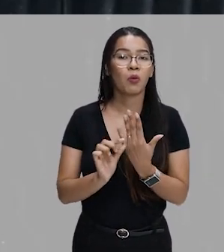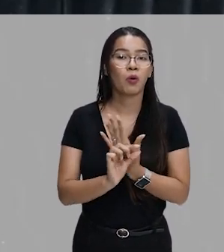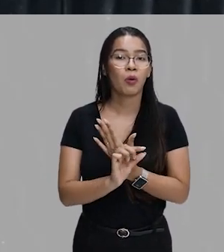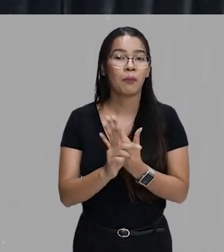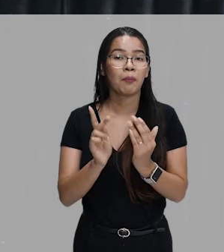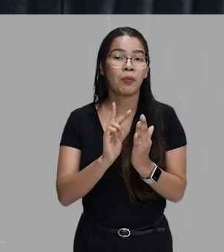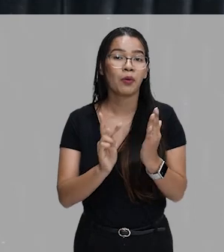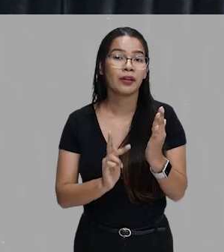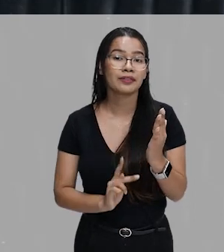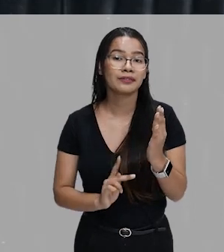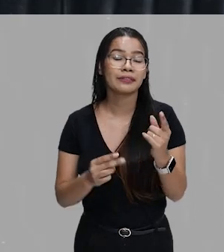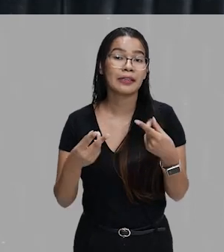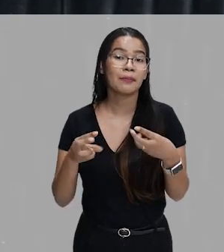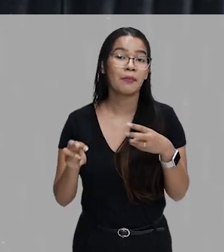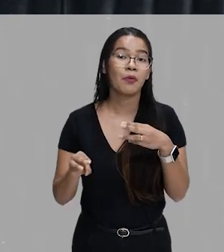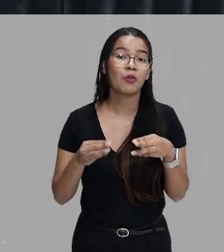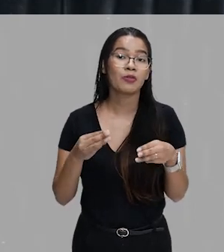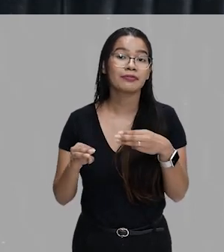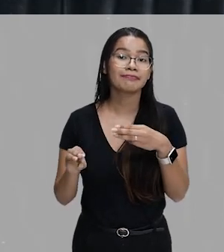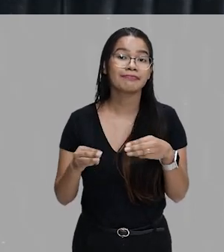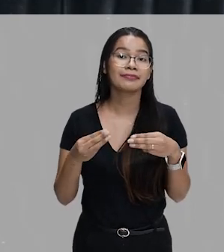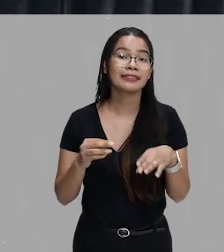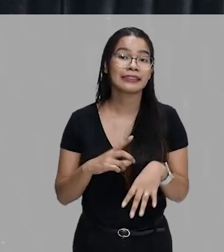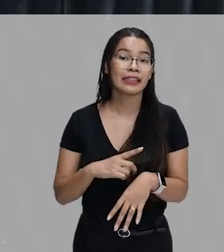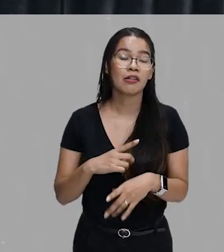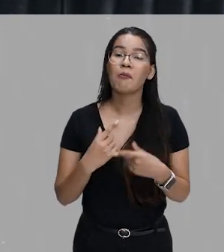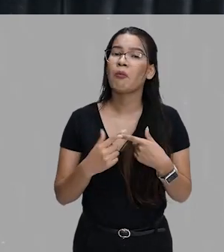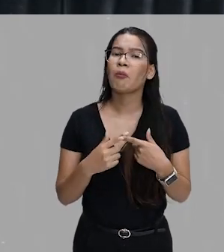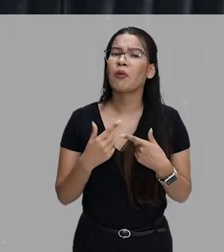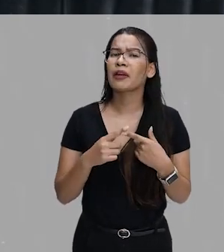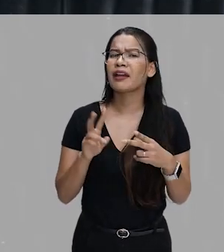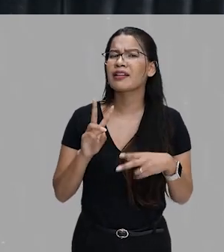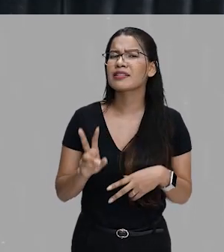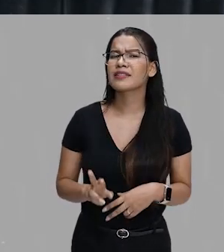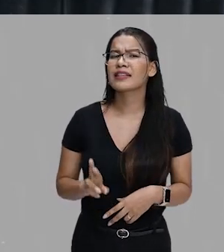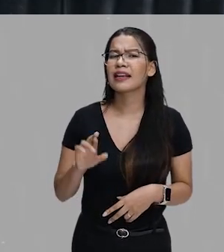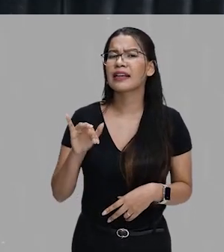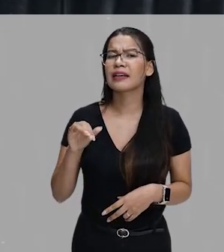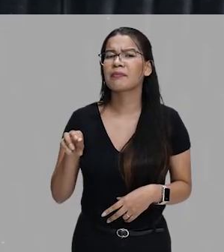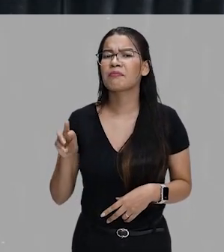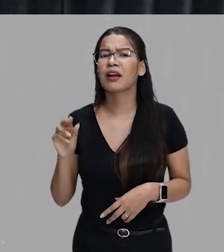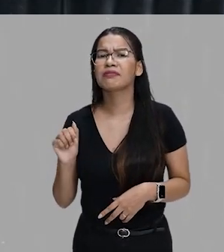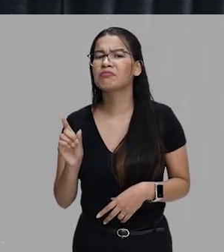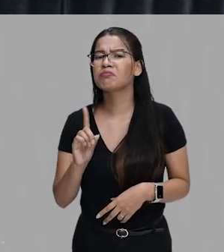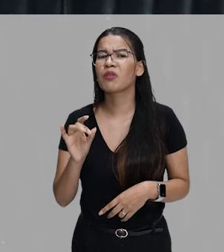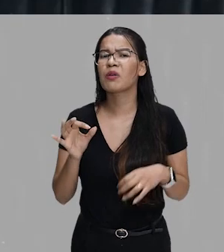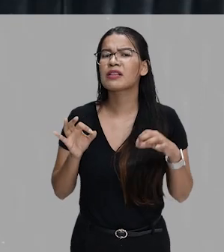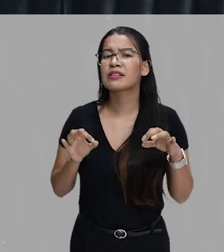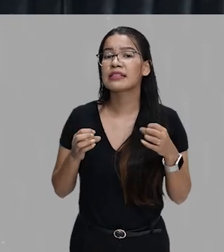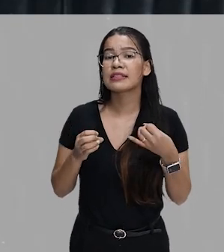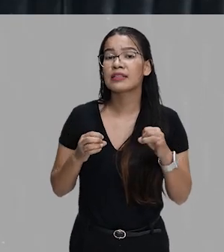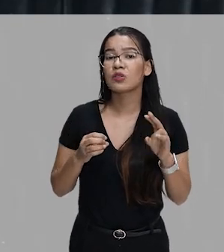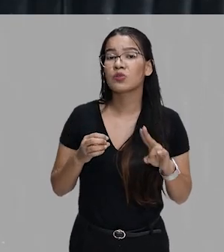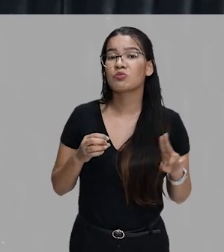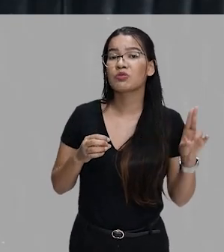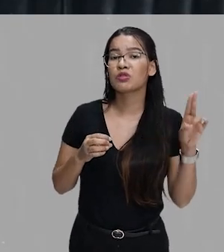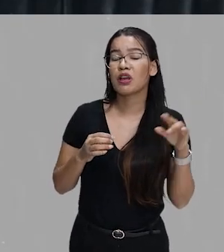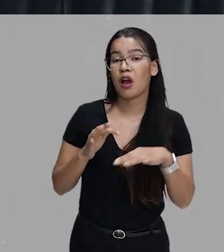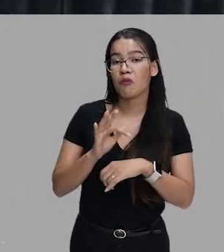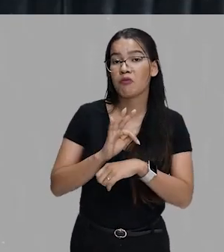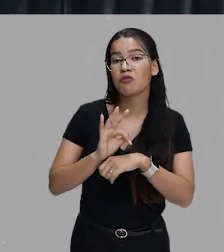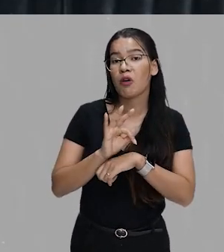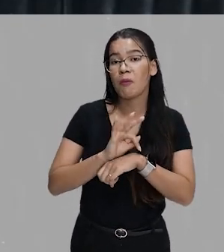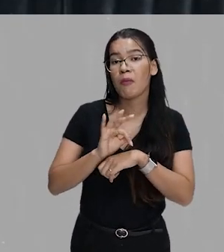música, existe essa licença poética. Por quê? Porque às vezes a rima não vai dar certo se colocar a norma culta. O autor